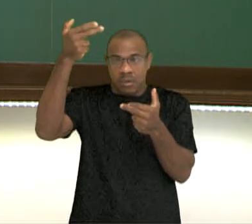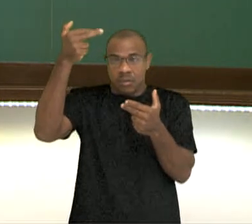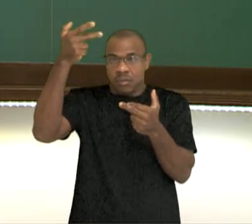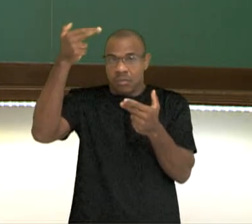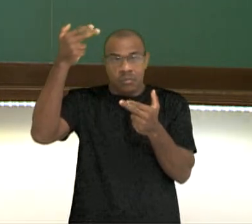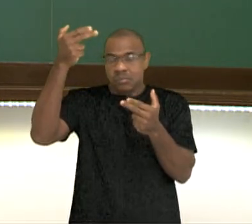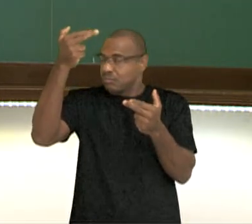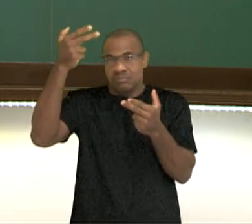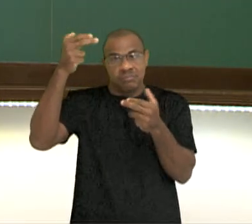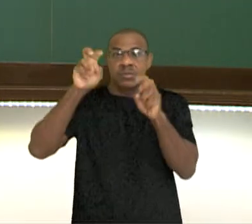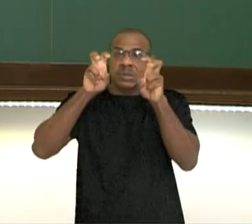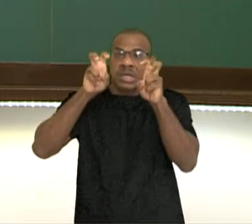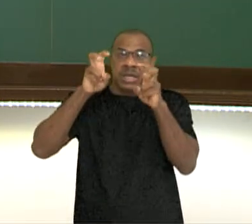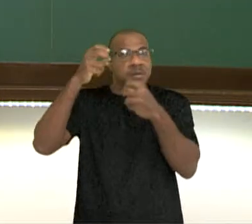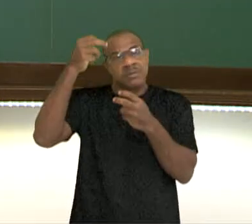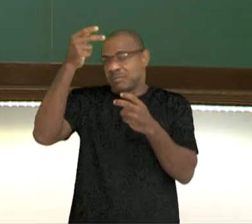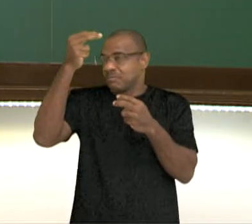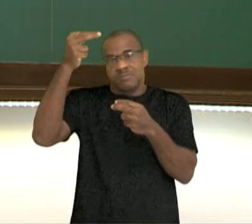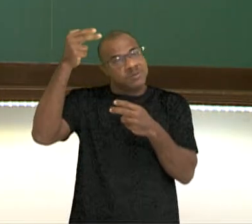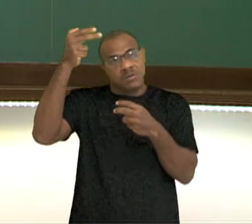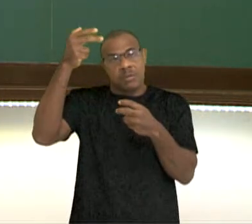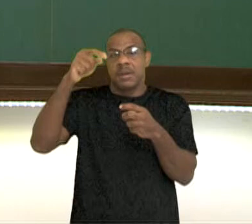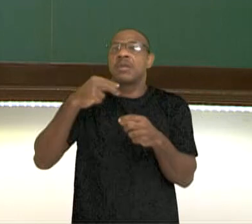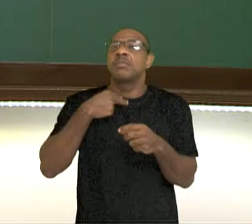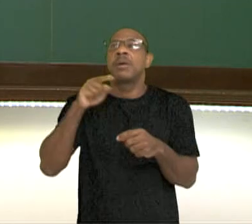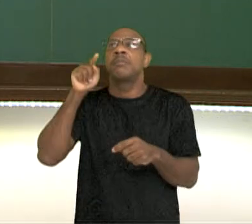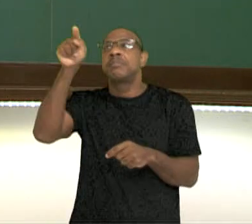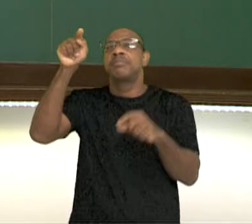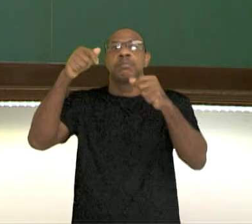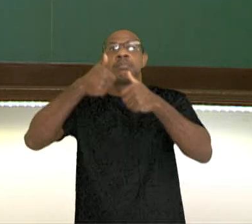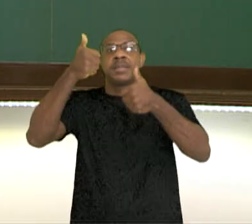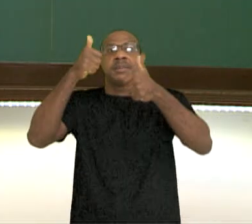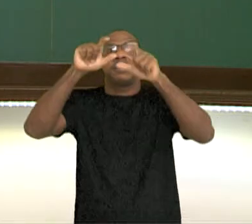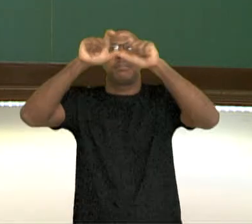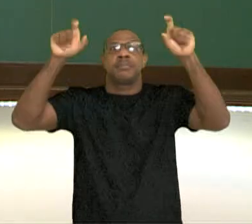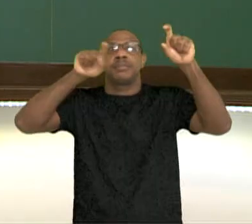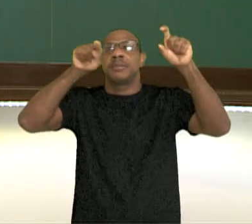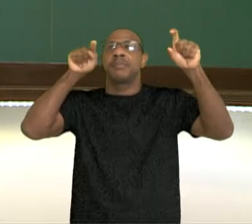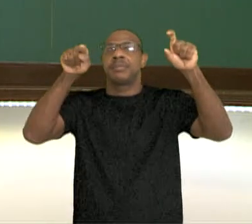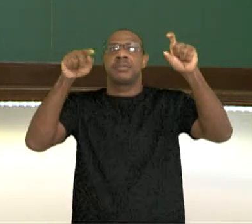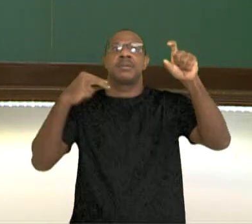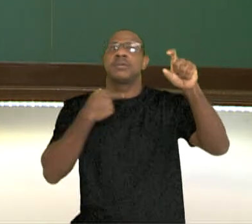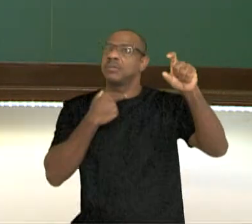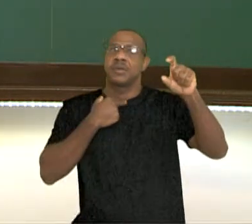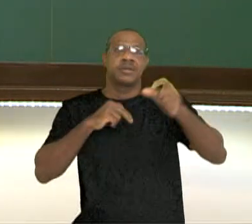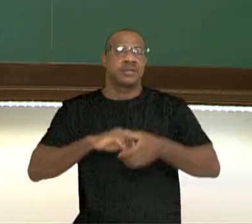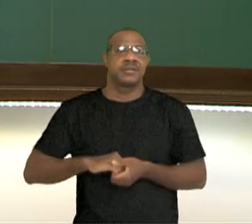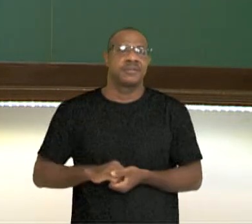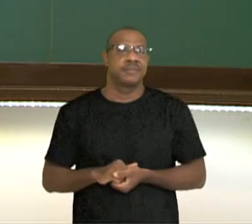assunto, mas um não pode ter o ponto final. É uma regra. Percebeu?